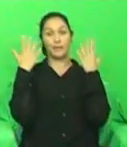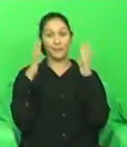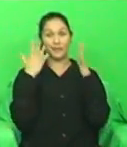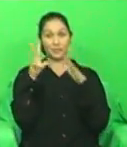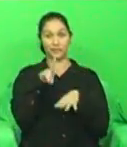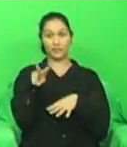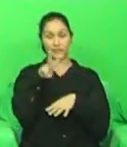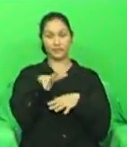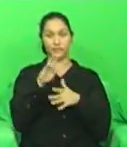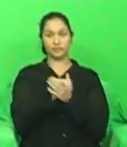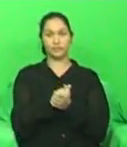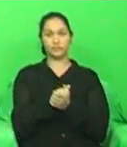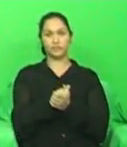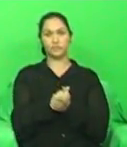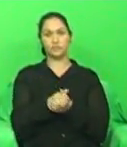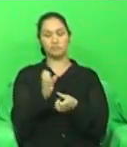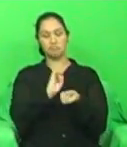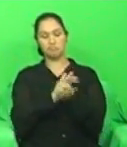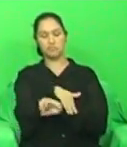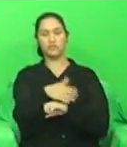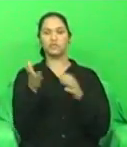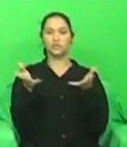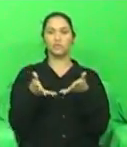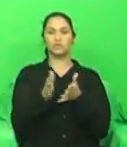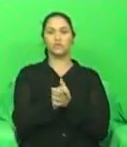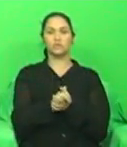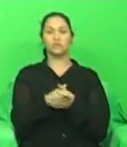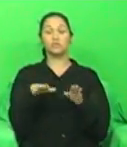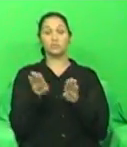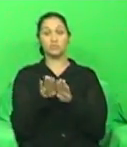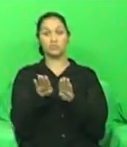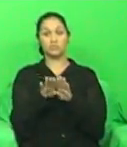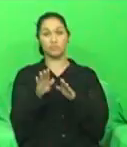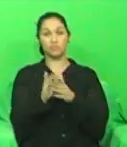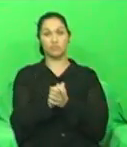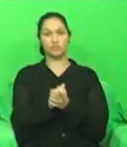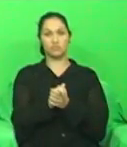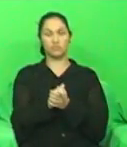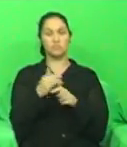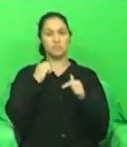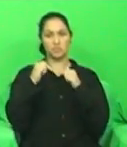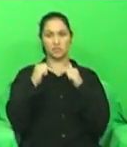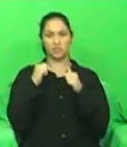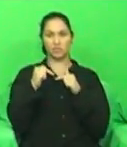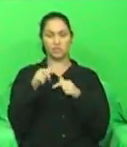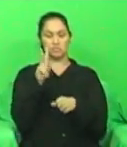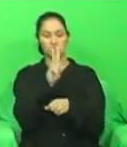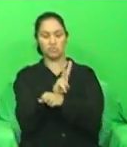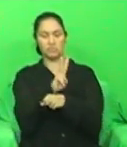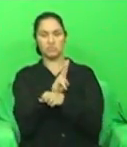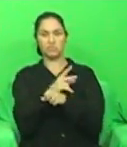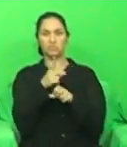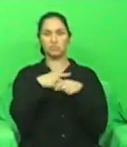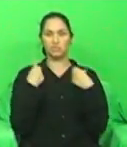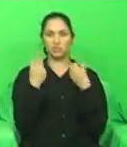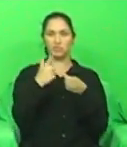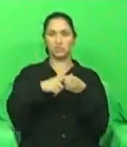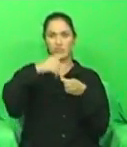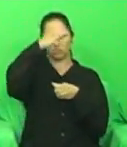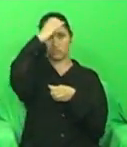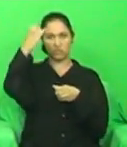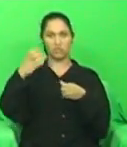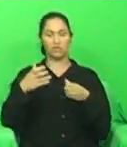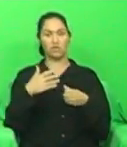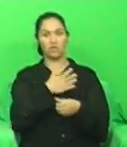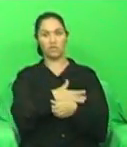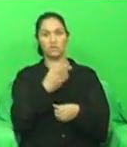vereadores pela noite de hoje é pelo posicionamento cuidando da nossa cidade gostaria inicialmente de registrar os